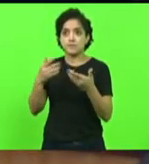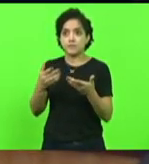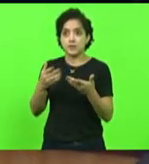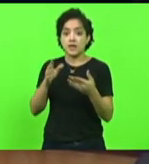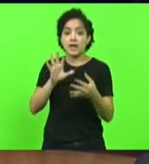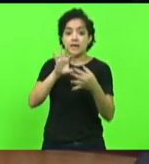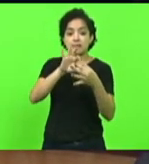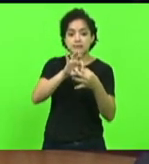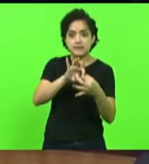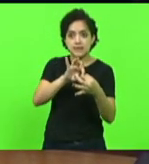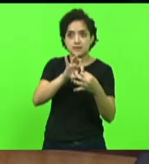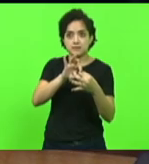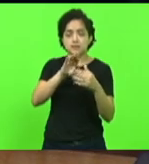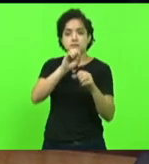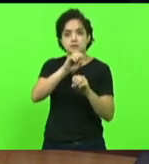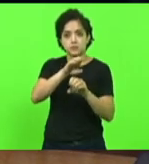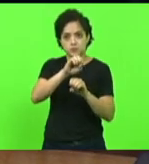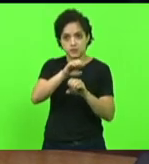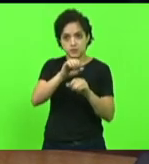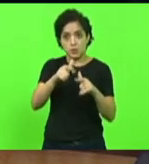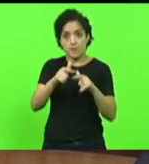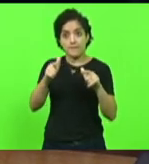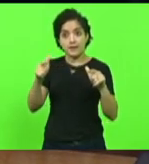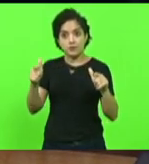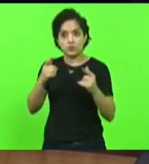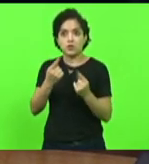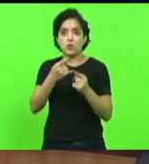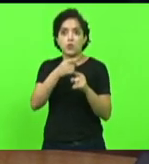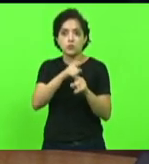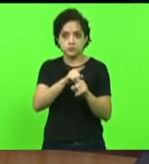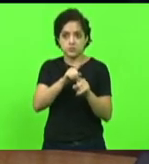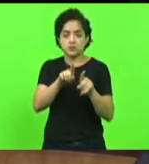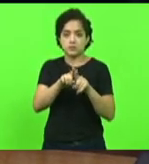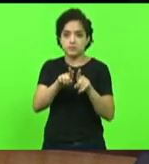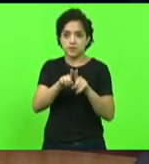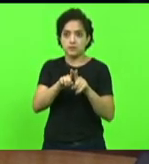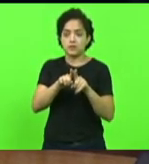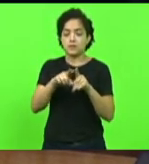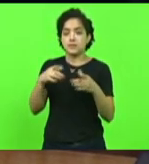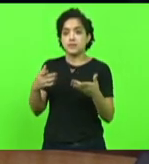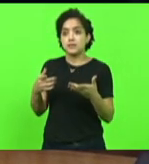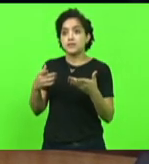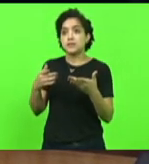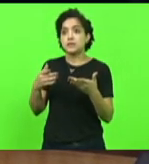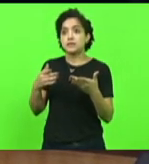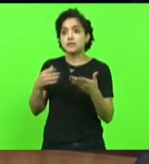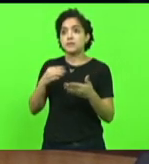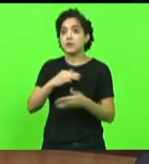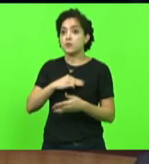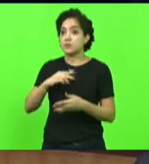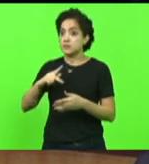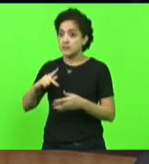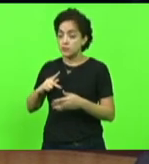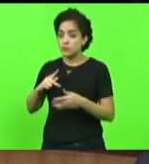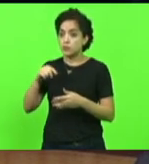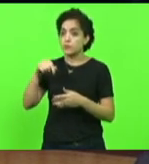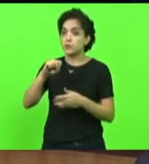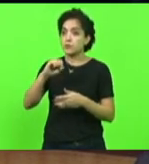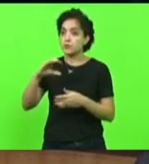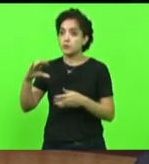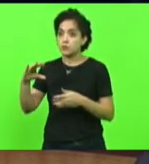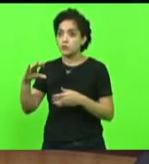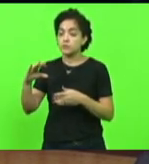à educação, na sua grande maioria contrárias, inclusive o Ministério Público de Santa Catarina, por dois